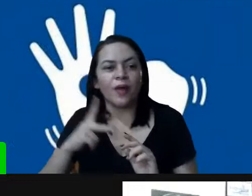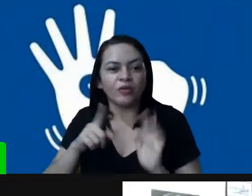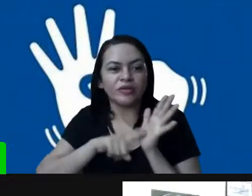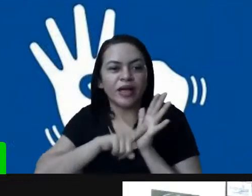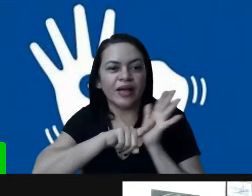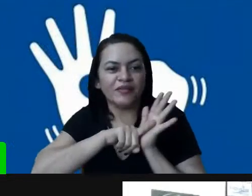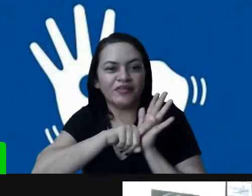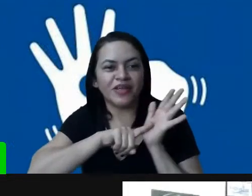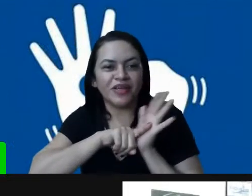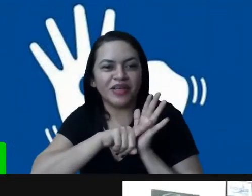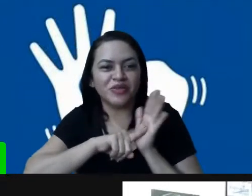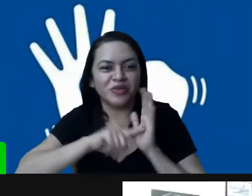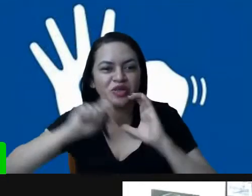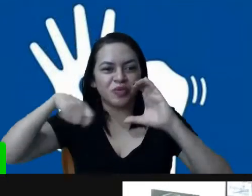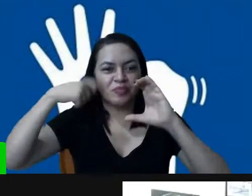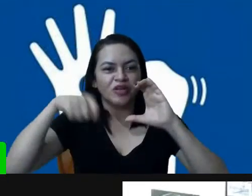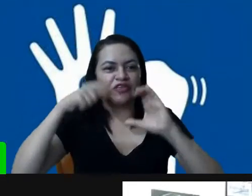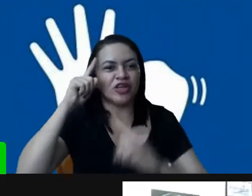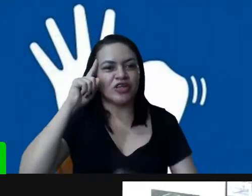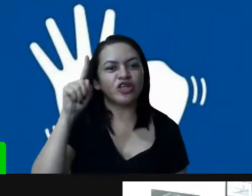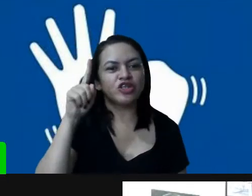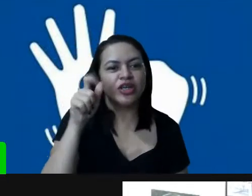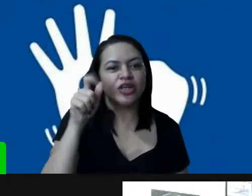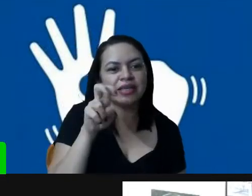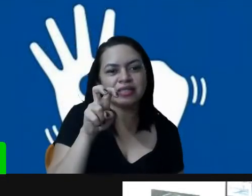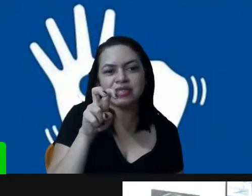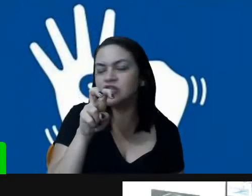O Paulo está vendo aqui o nosso primeiro vídeo.